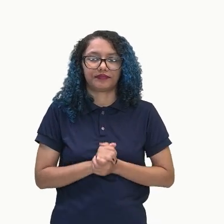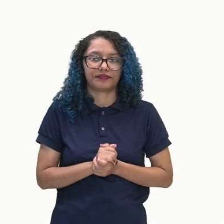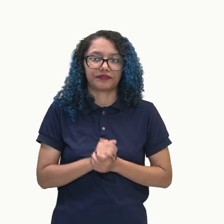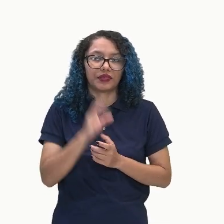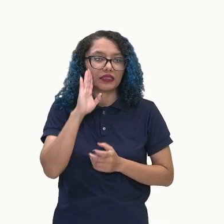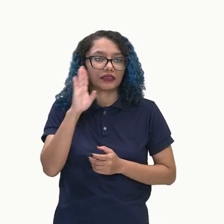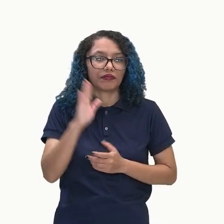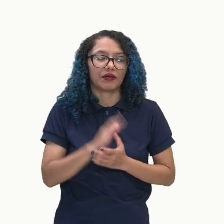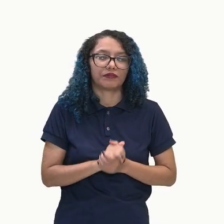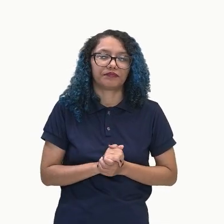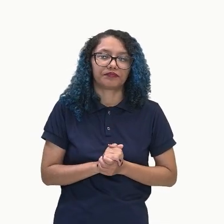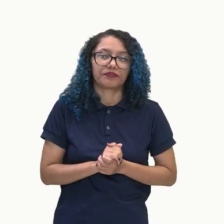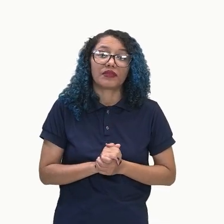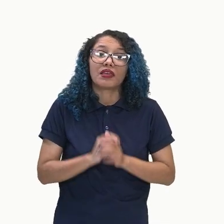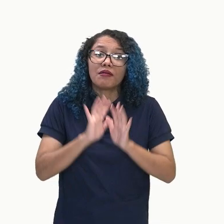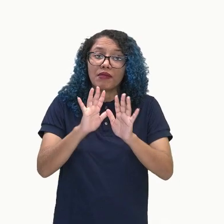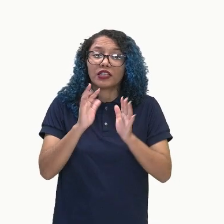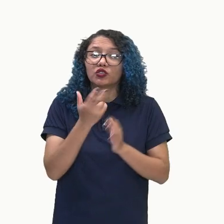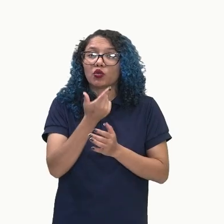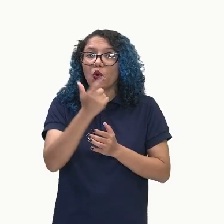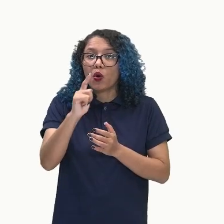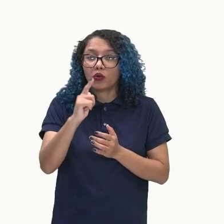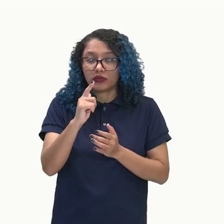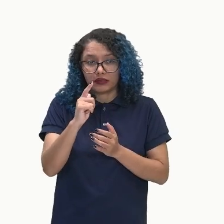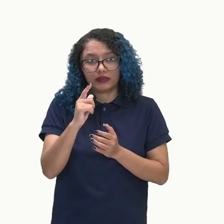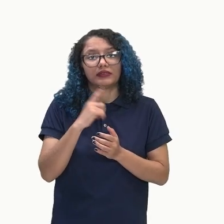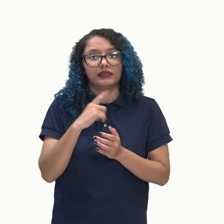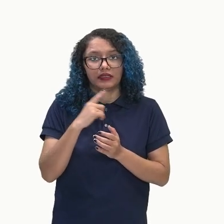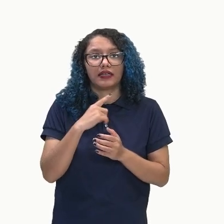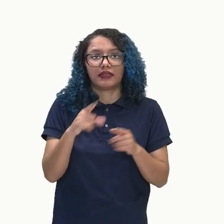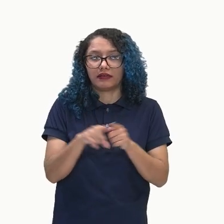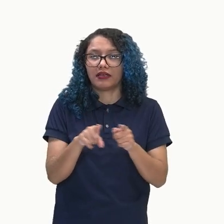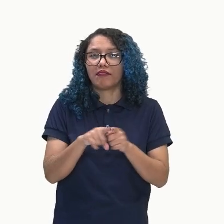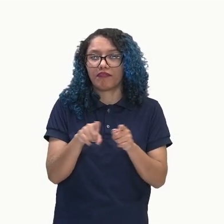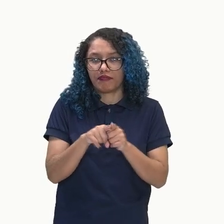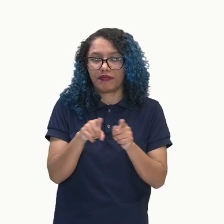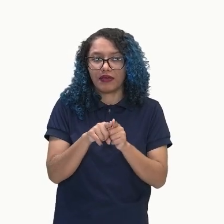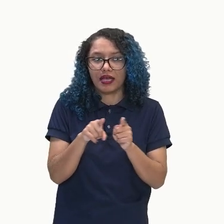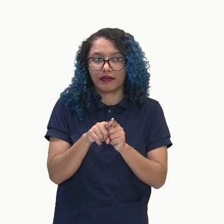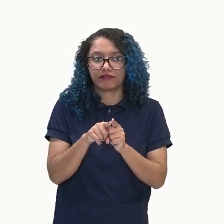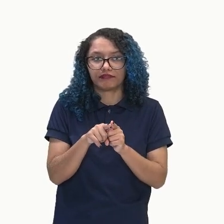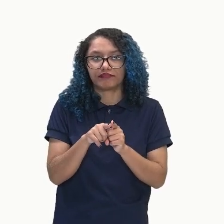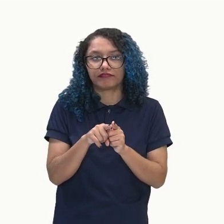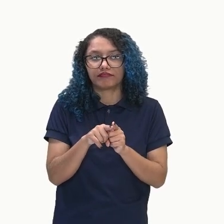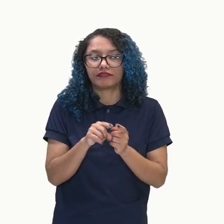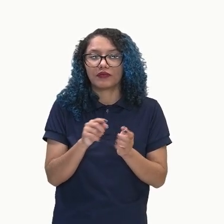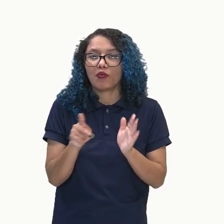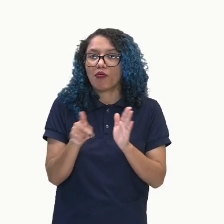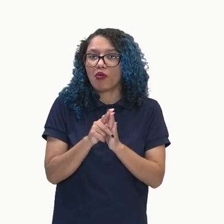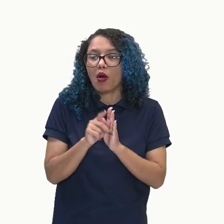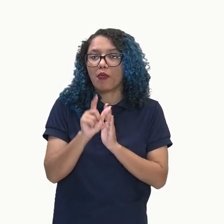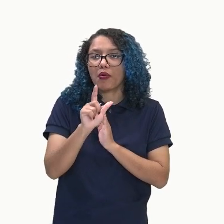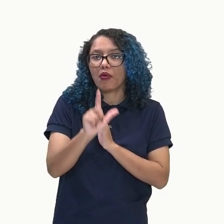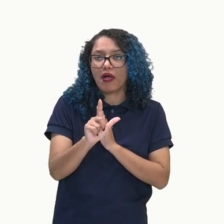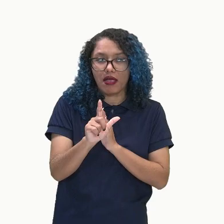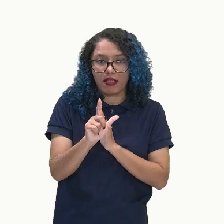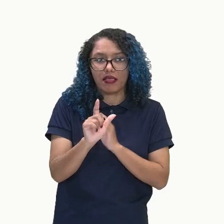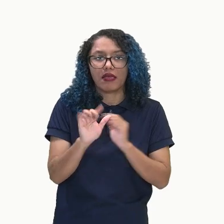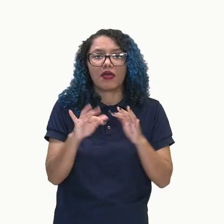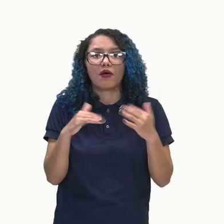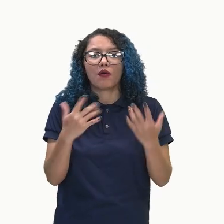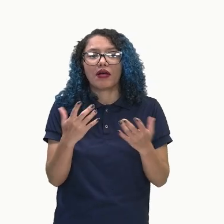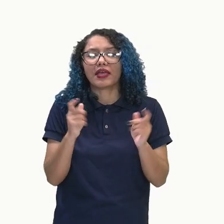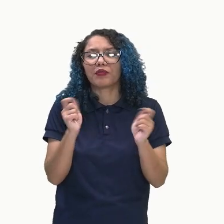litro, existem mais algumas. Quais são? nós temos aí os múltiplos do litro.